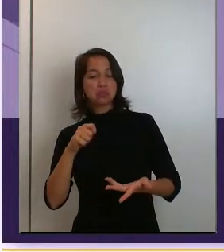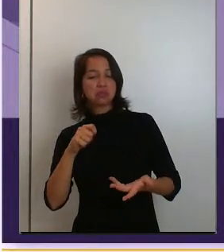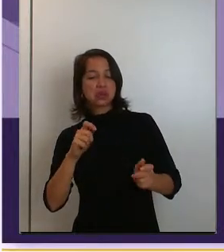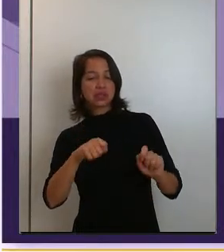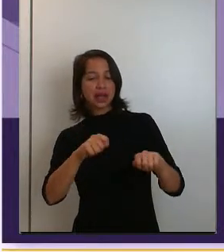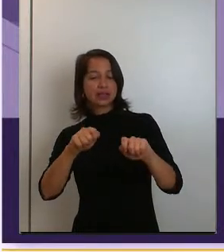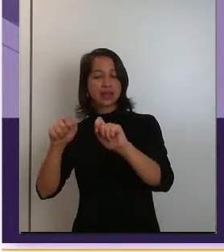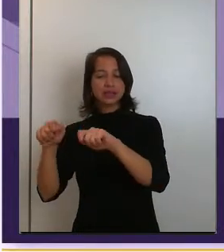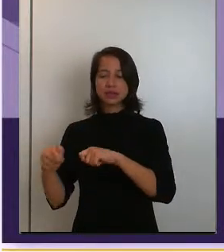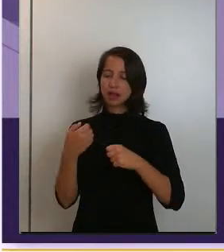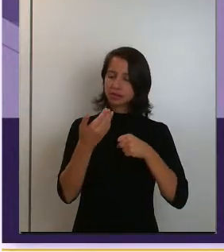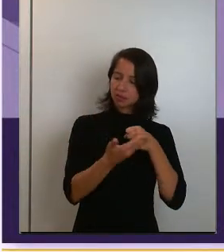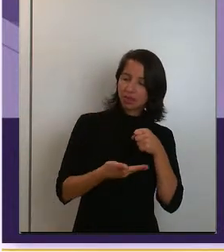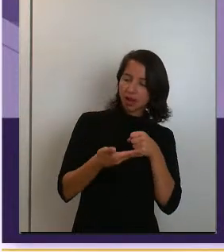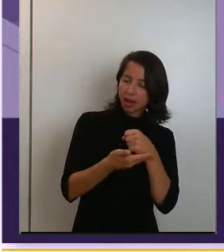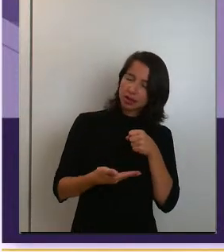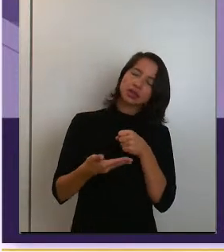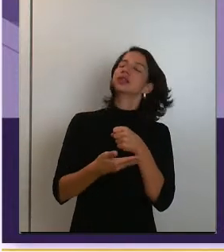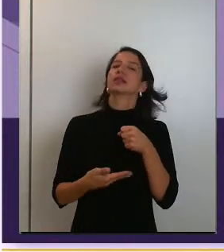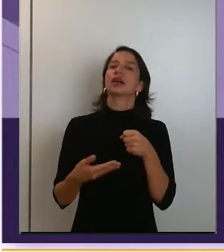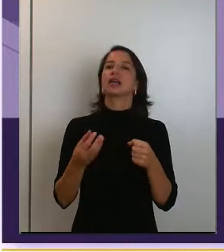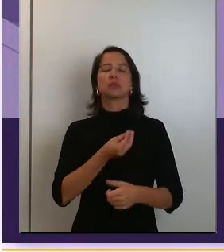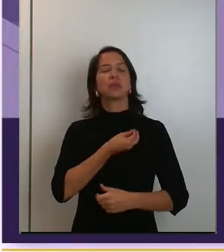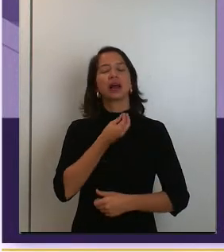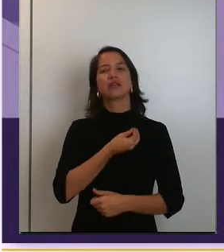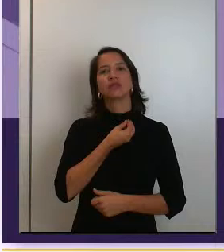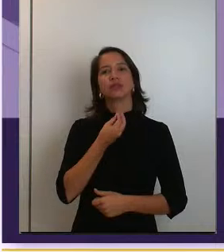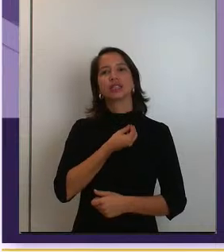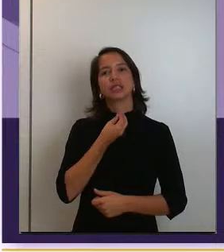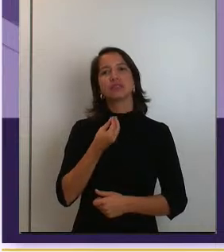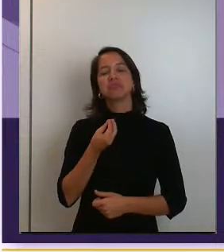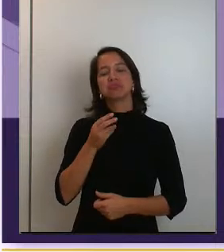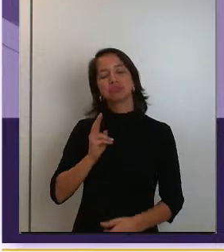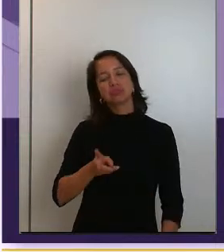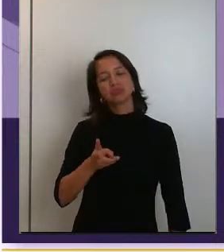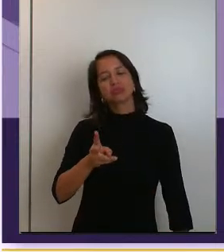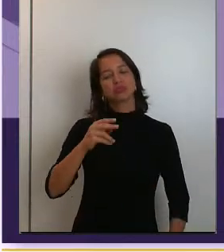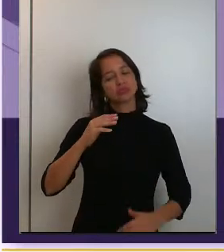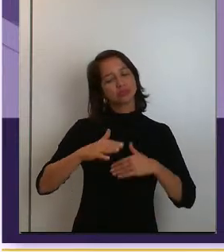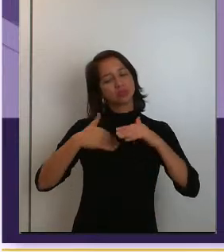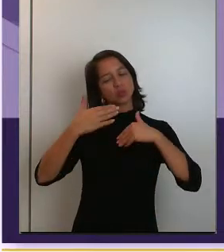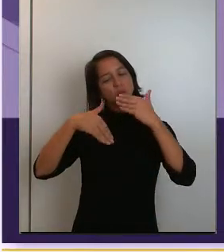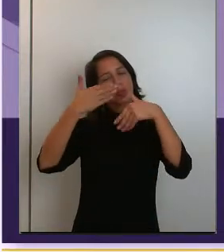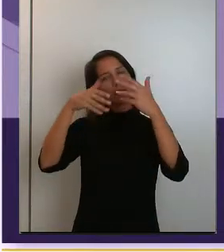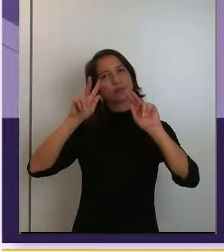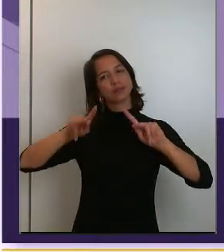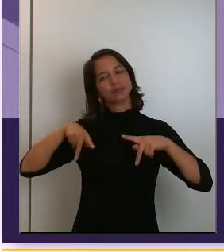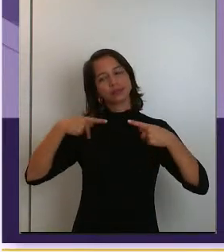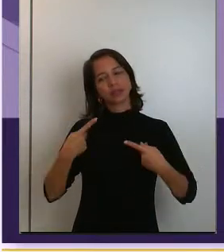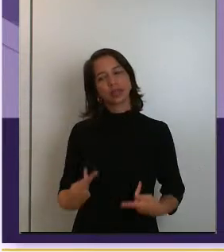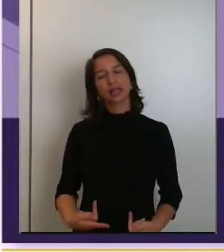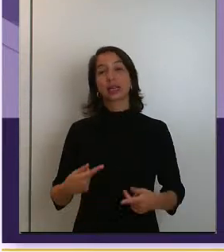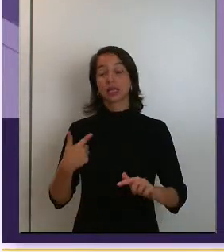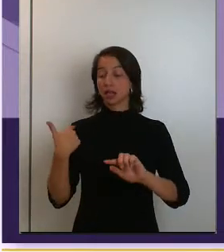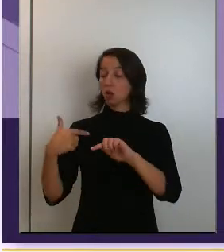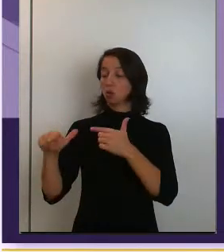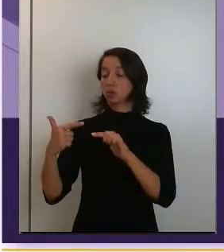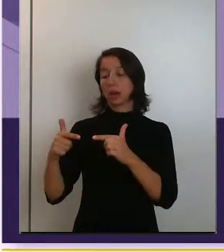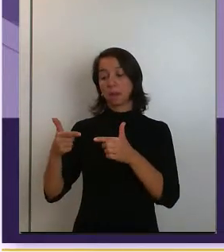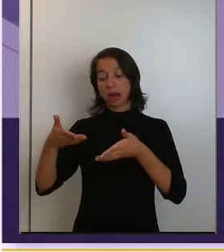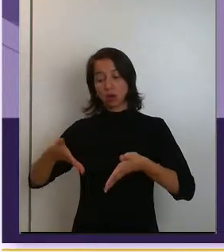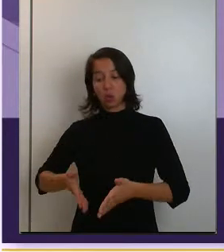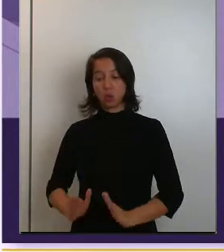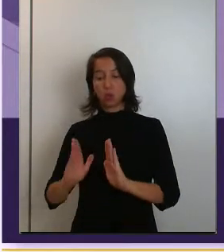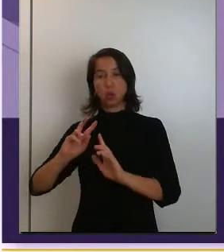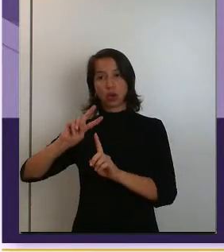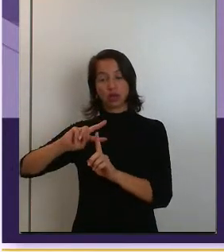e desenvolvimento dos seres humanos. O trabalho reprodutivo, então, ele se associa diretamente ao bem-estar familiar. Por outro lado, o